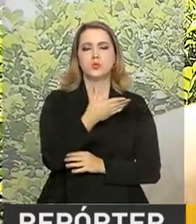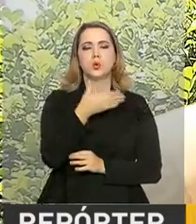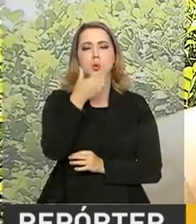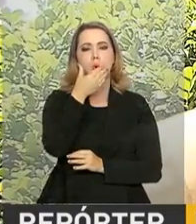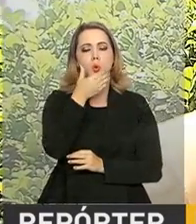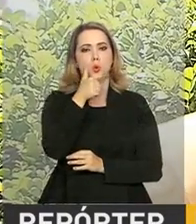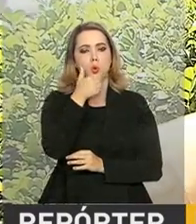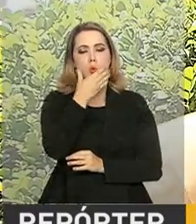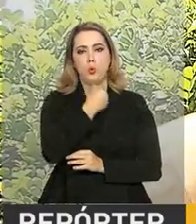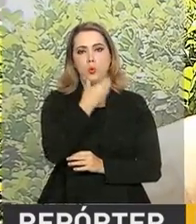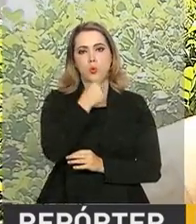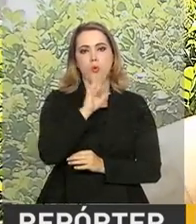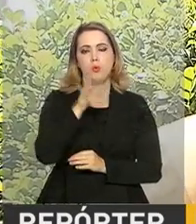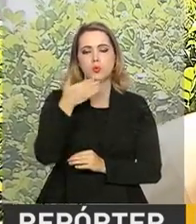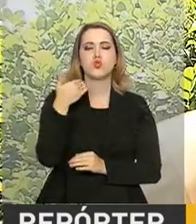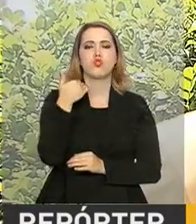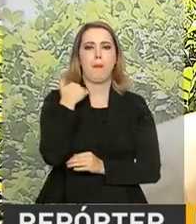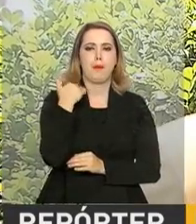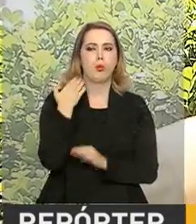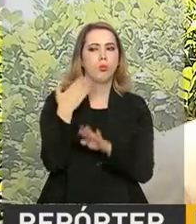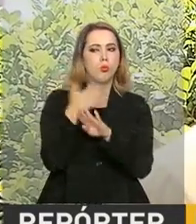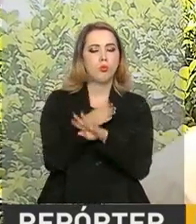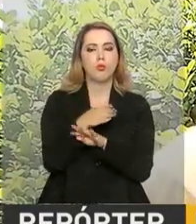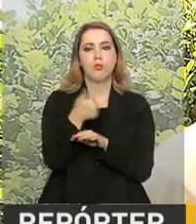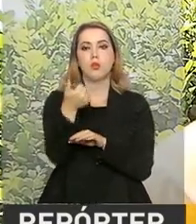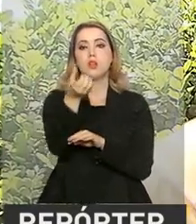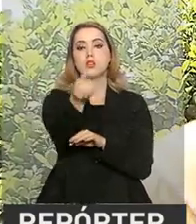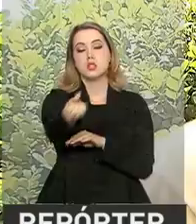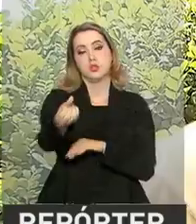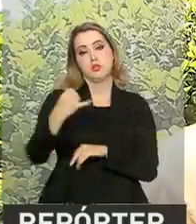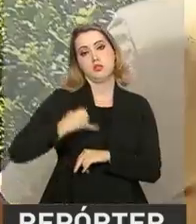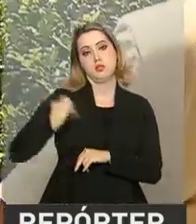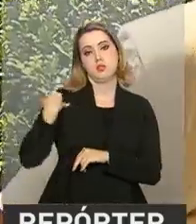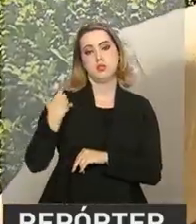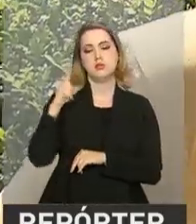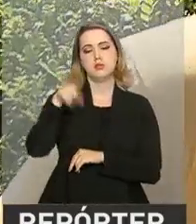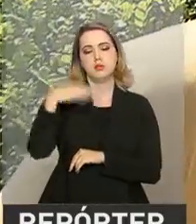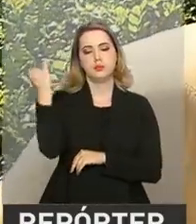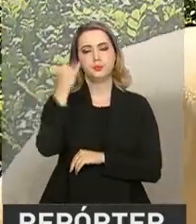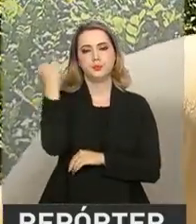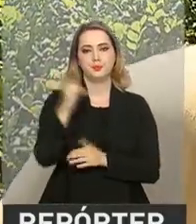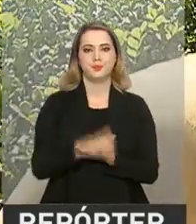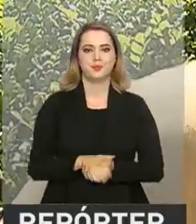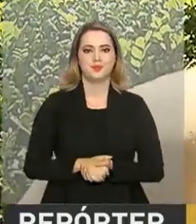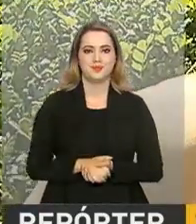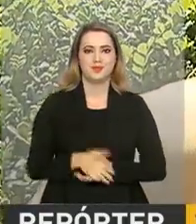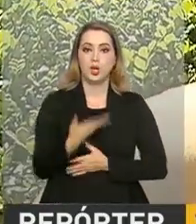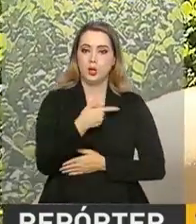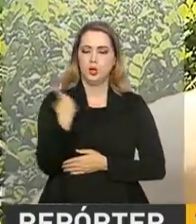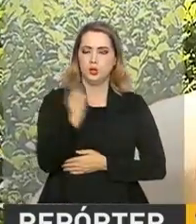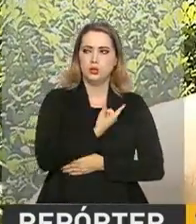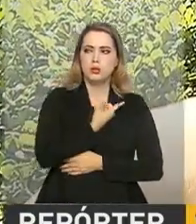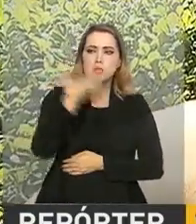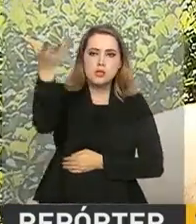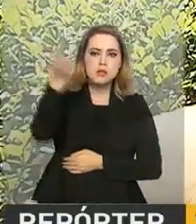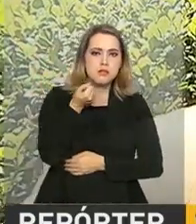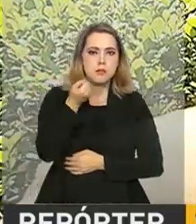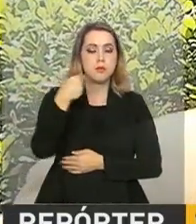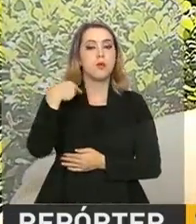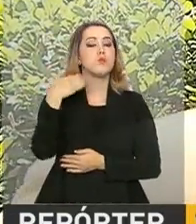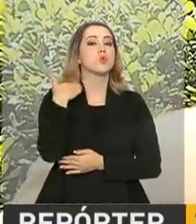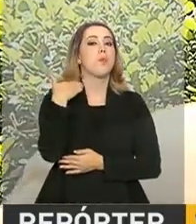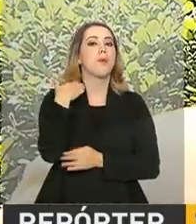bancária desde os 16 anos. Para ele é fundamental hoje em dia. A gente recebe em conta, a gente tem que fazer transferência